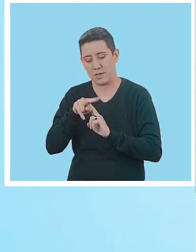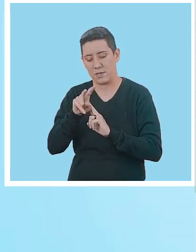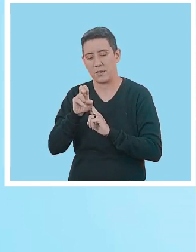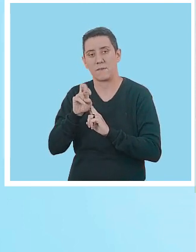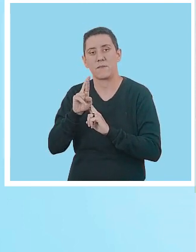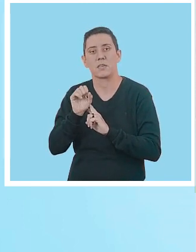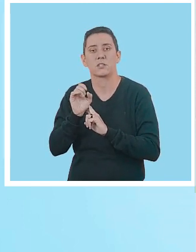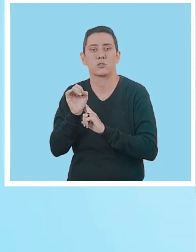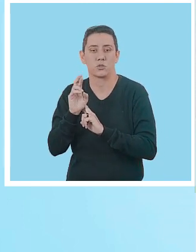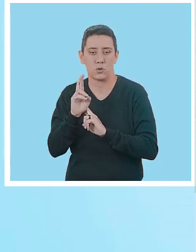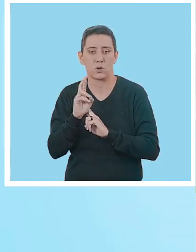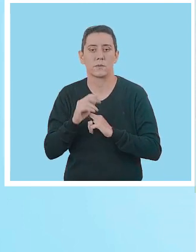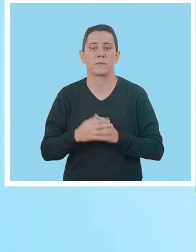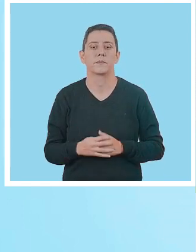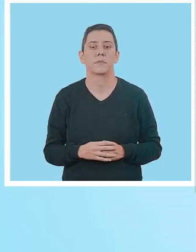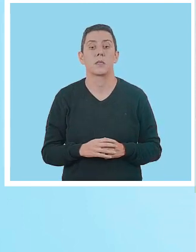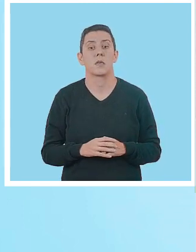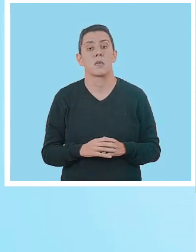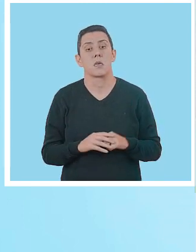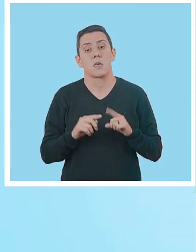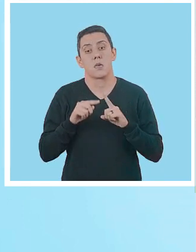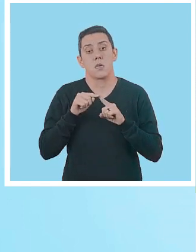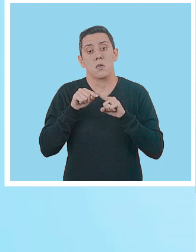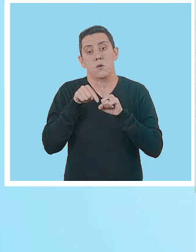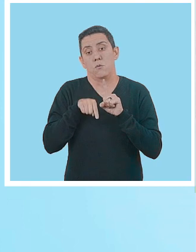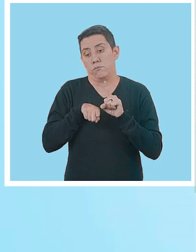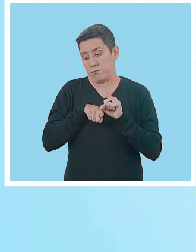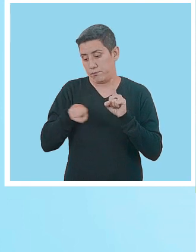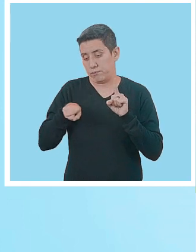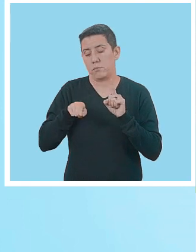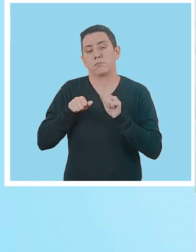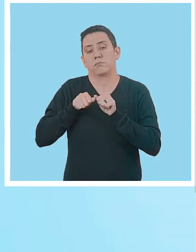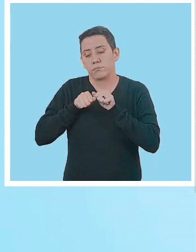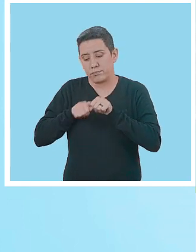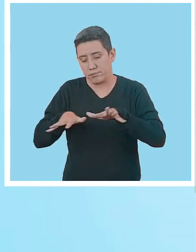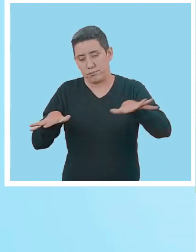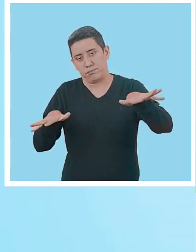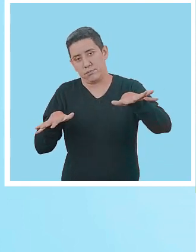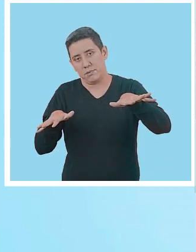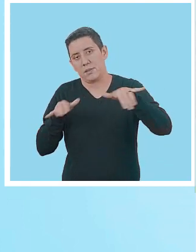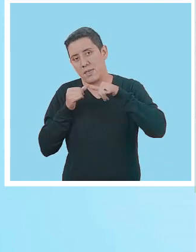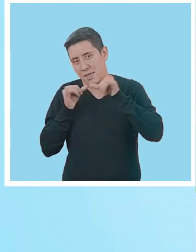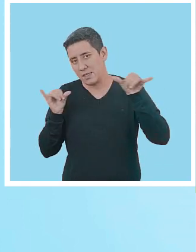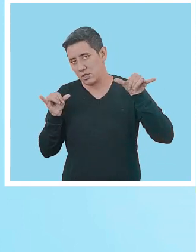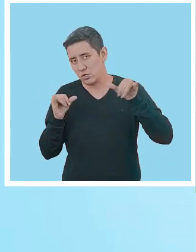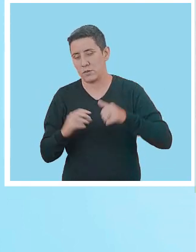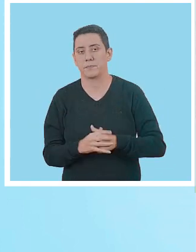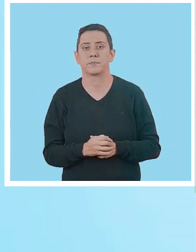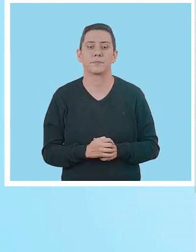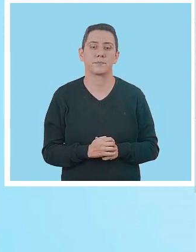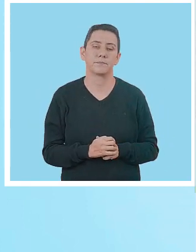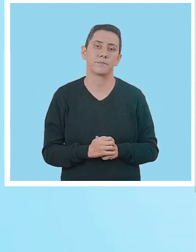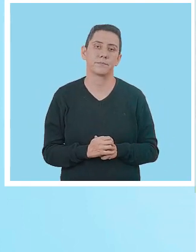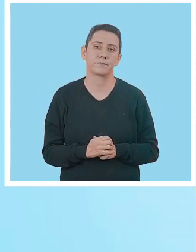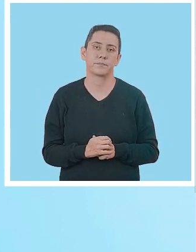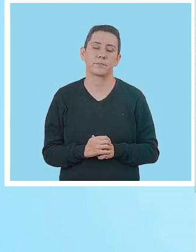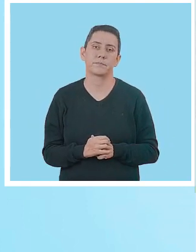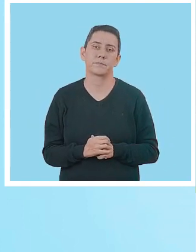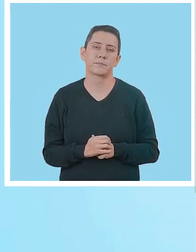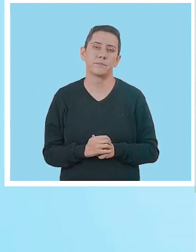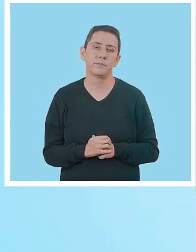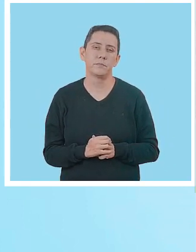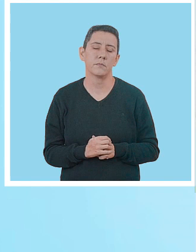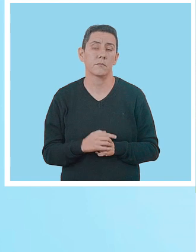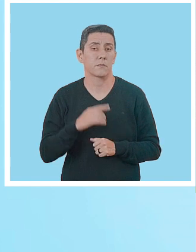segurança EA saída dele conectado à rede Ok importante falar tá que o